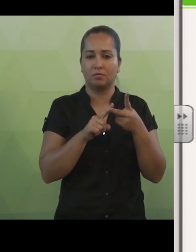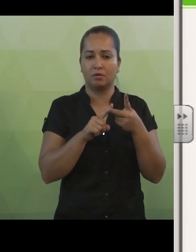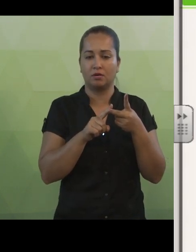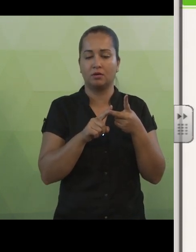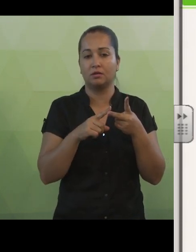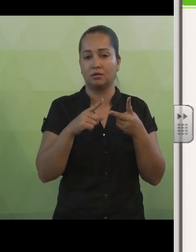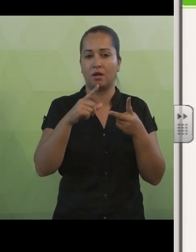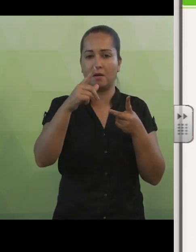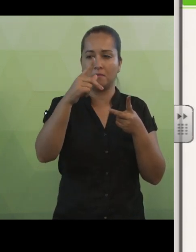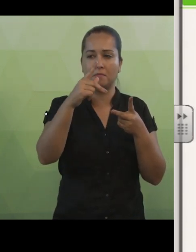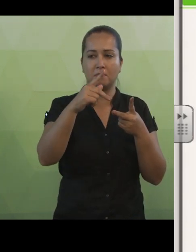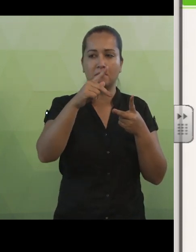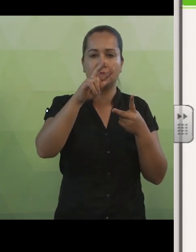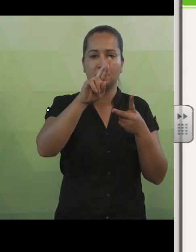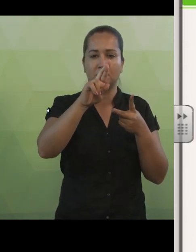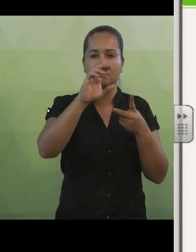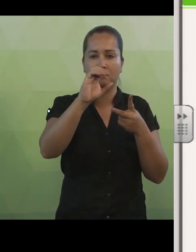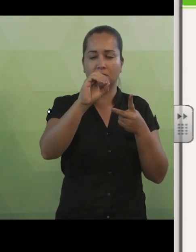das restrições são